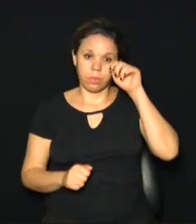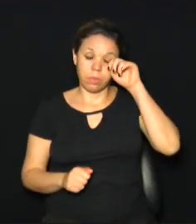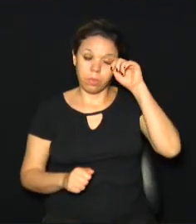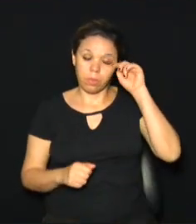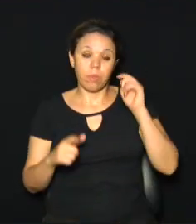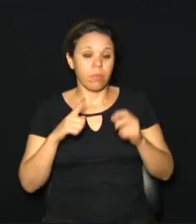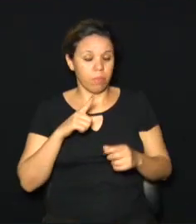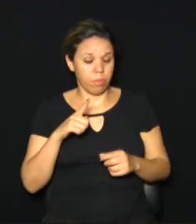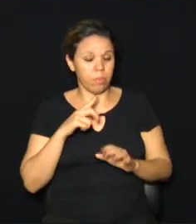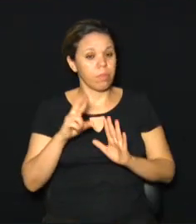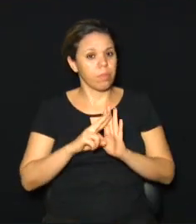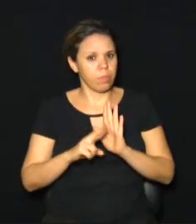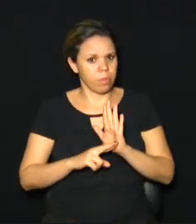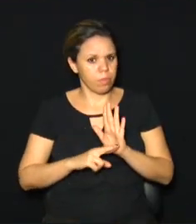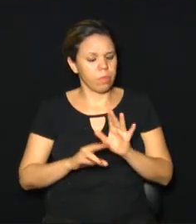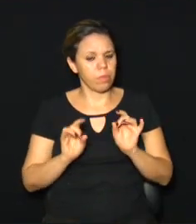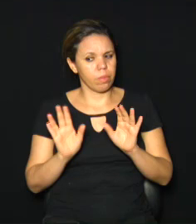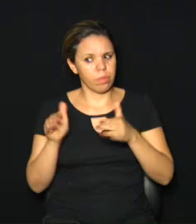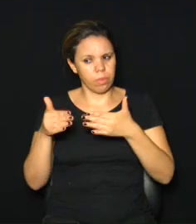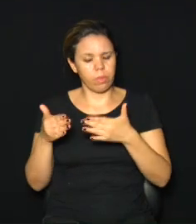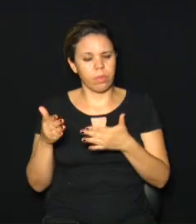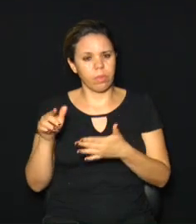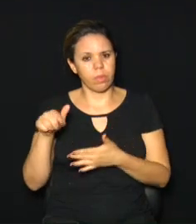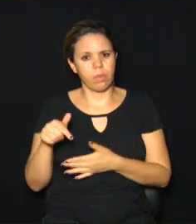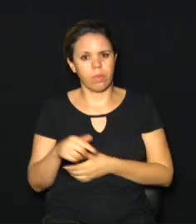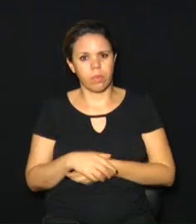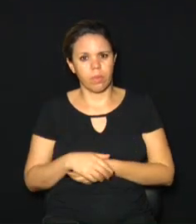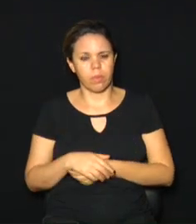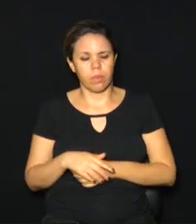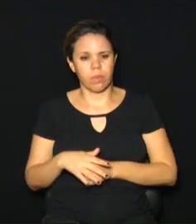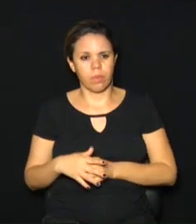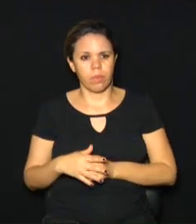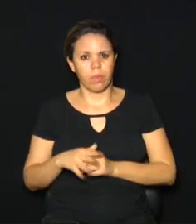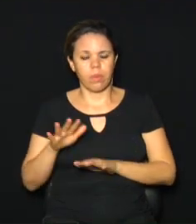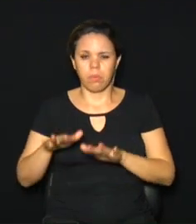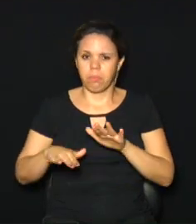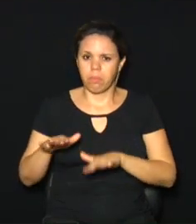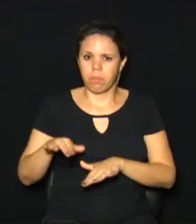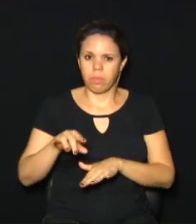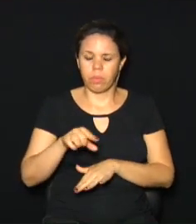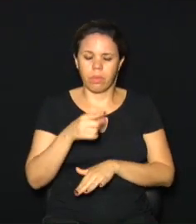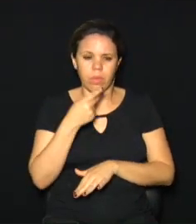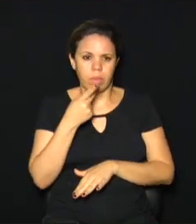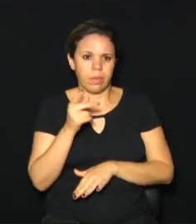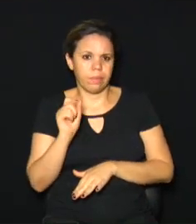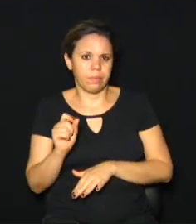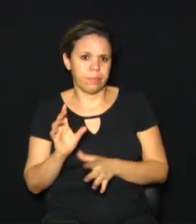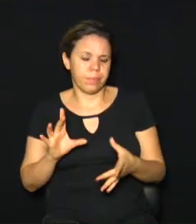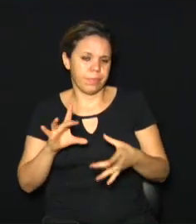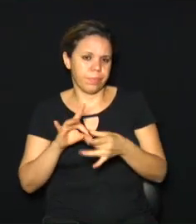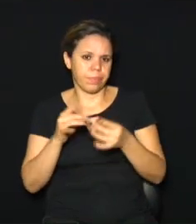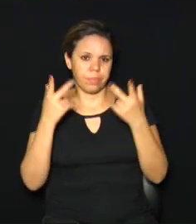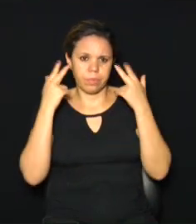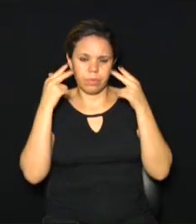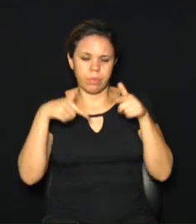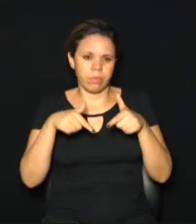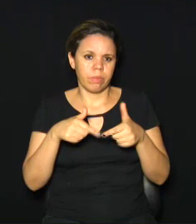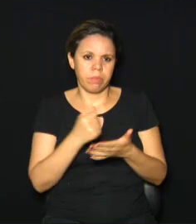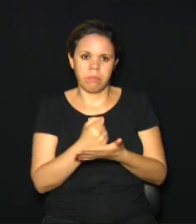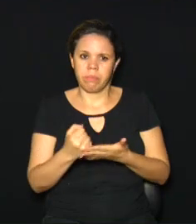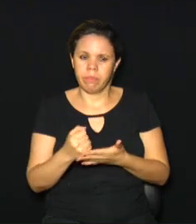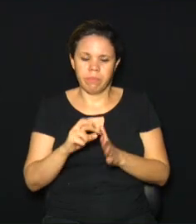existem assim regras muito específicas com relação a isso, né? Muitos requisitos. Depende se você estiver falando de um vínculo normal trabalhista,